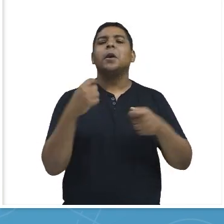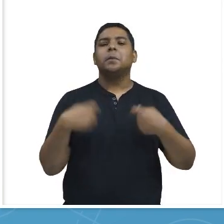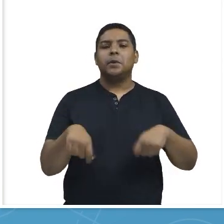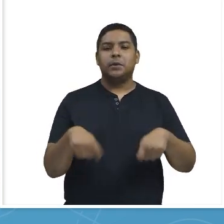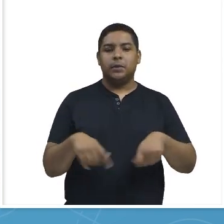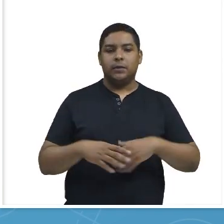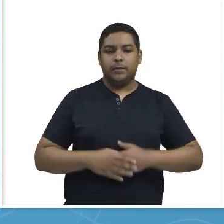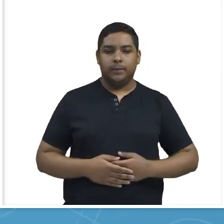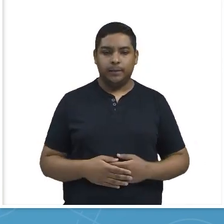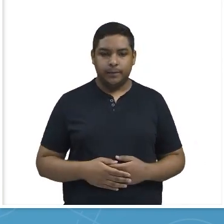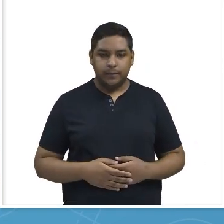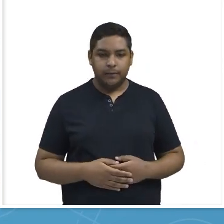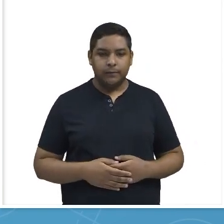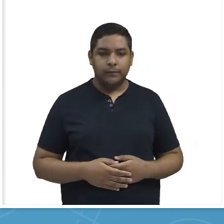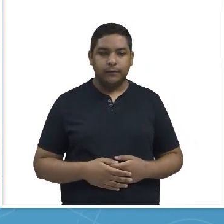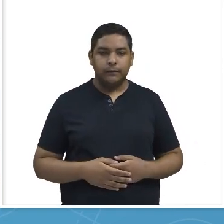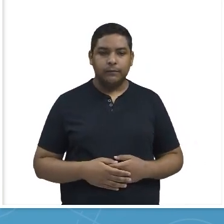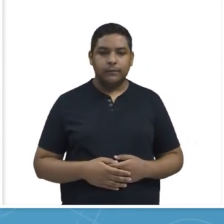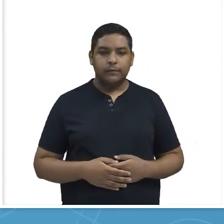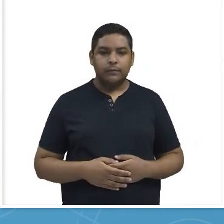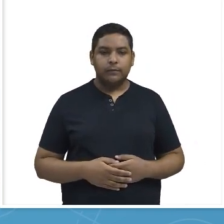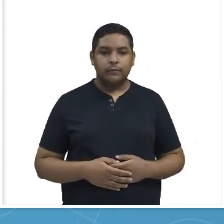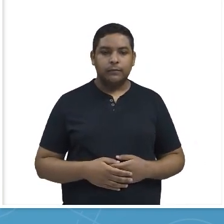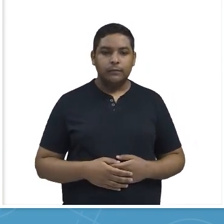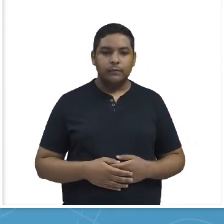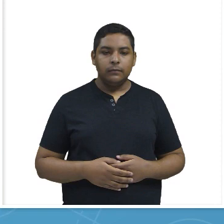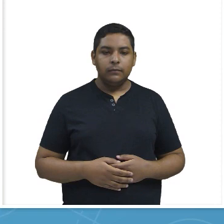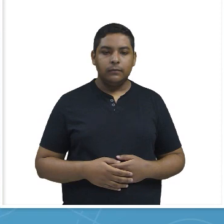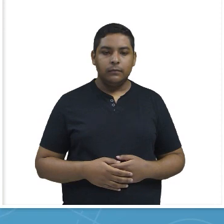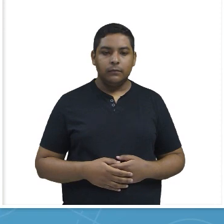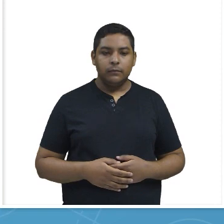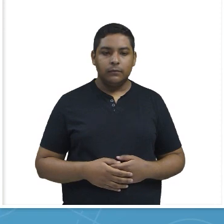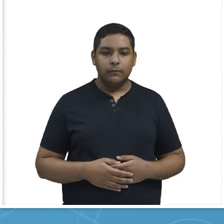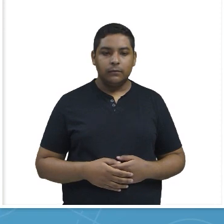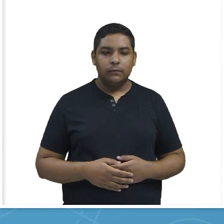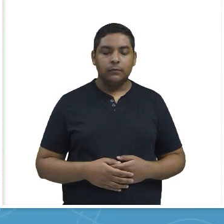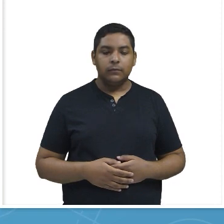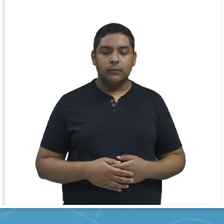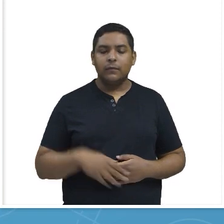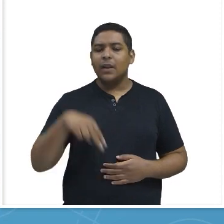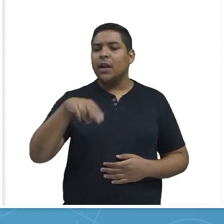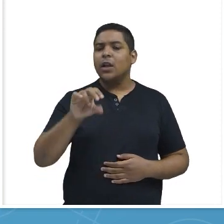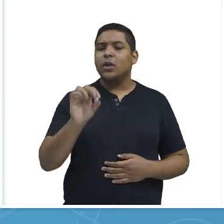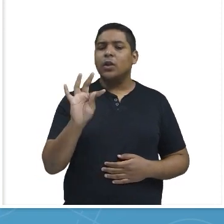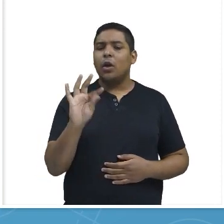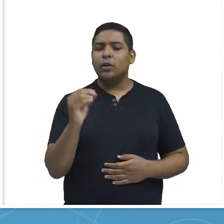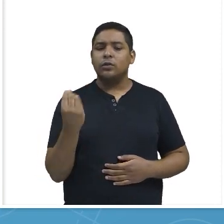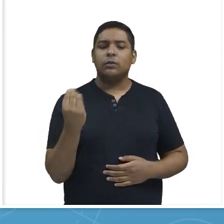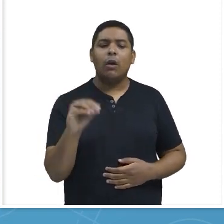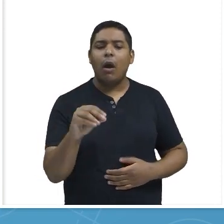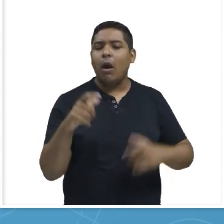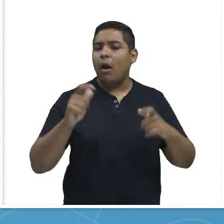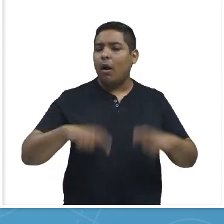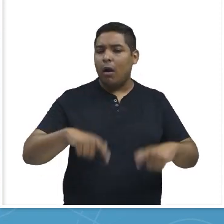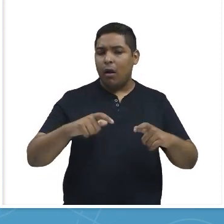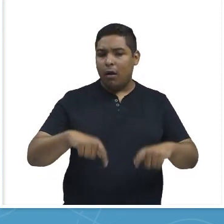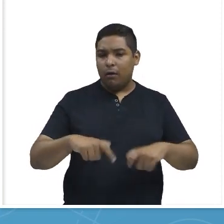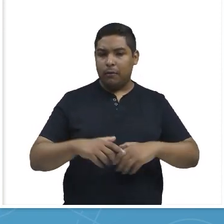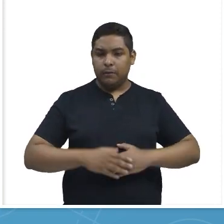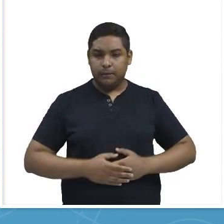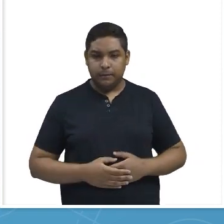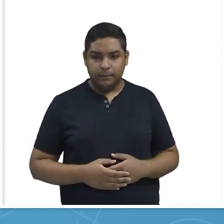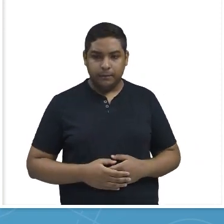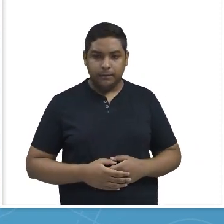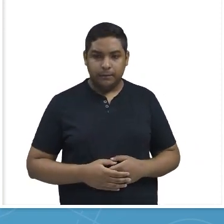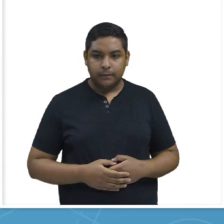palavra not, ok? Mas onde esse not vai ficar? Olha aqui, observe. Na letter